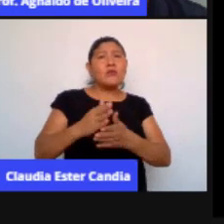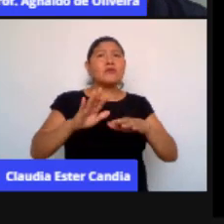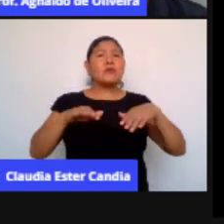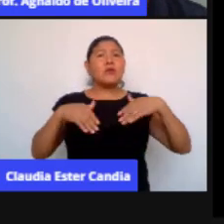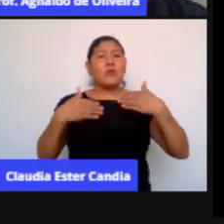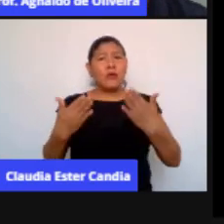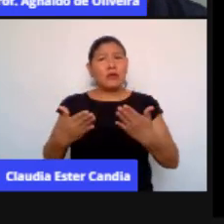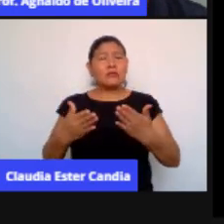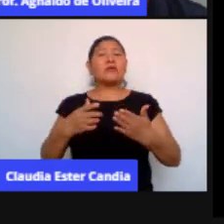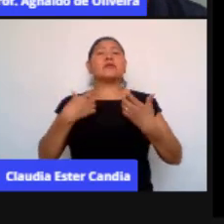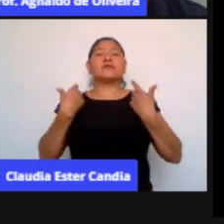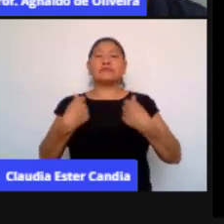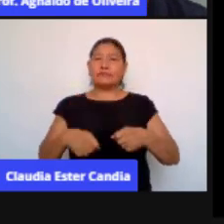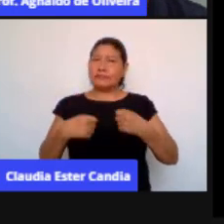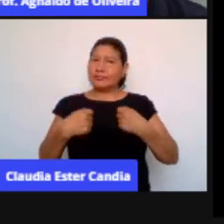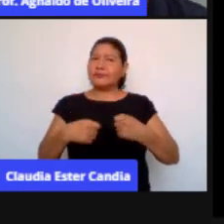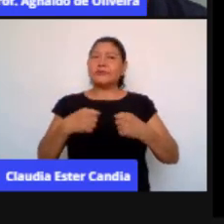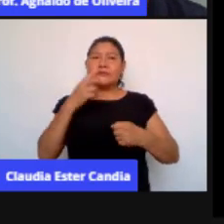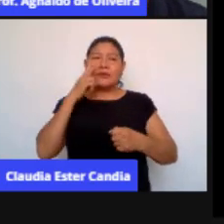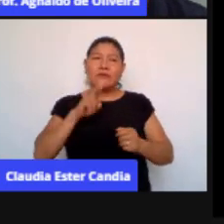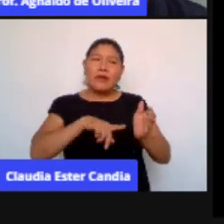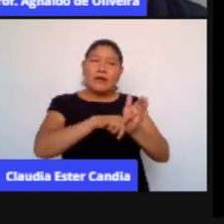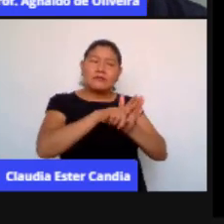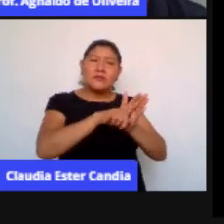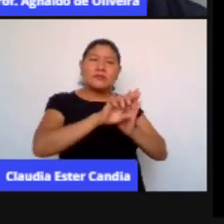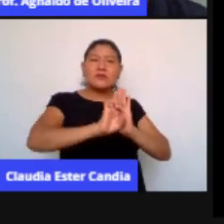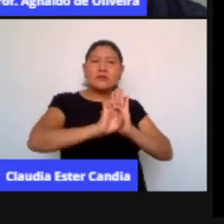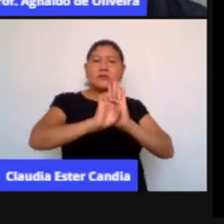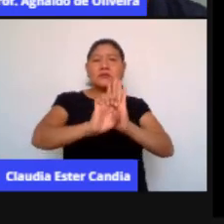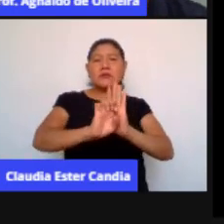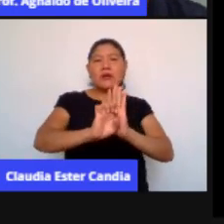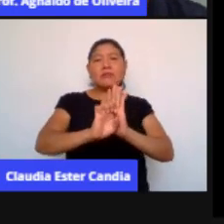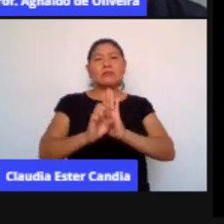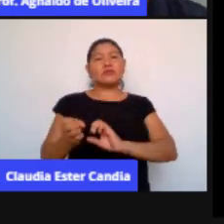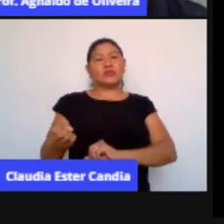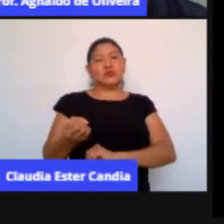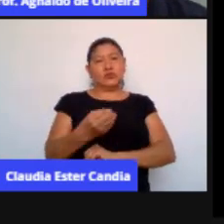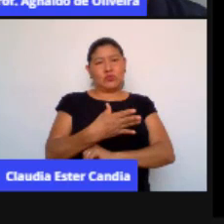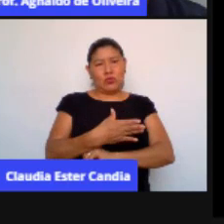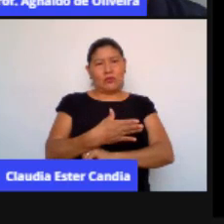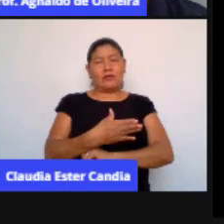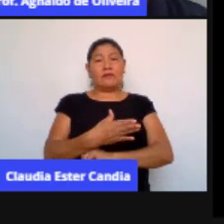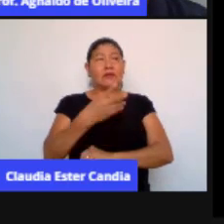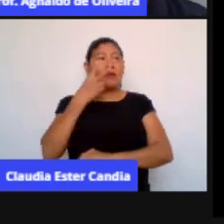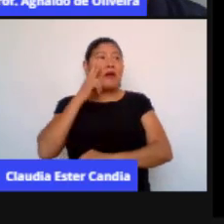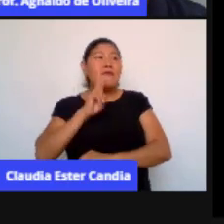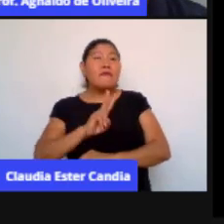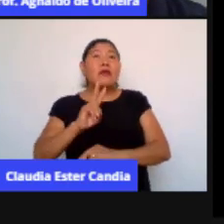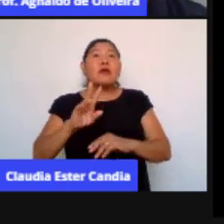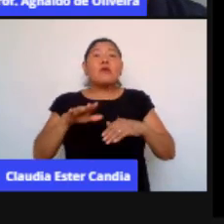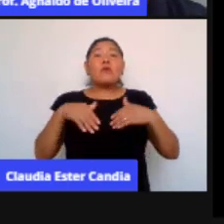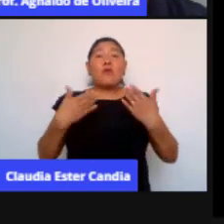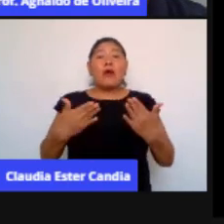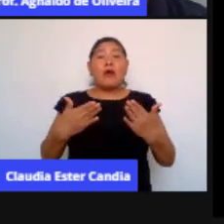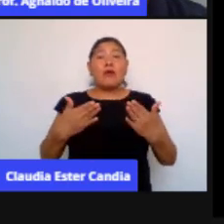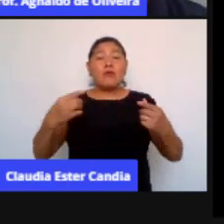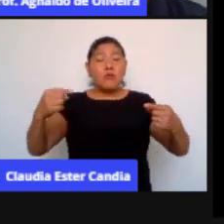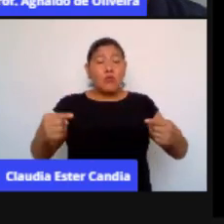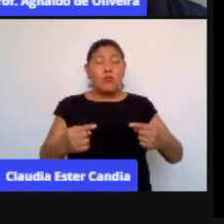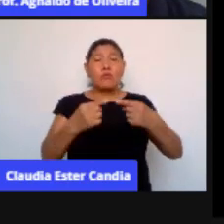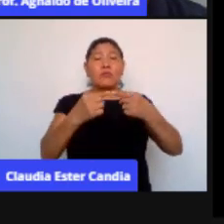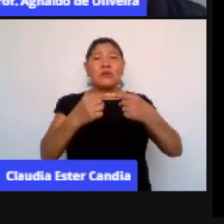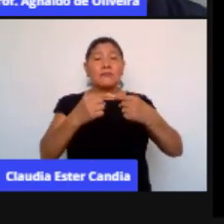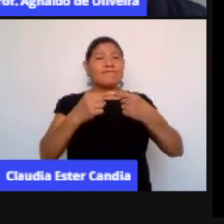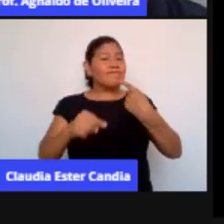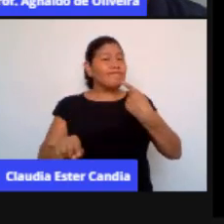como exemplo para a gente, serve como algo para a gente, pensar ou repensar o que foi feito, que deu certo, que não deu certo,